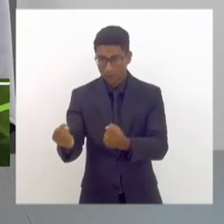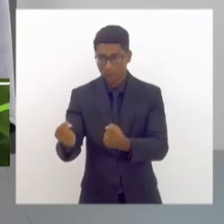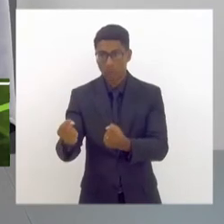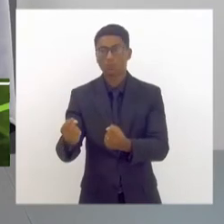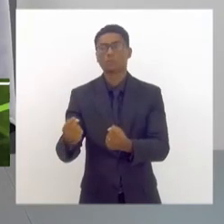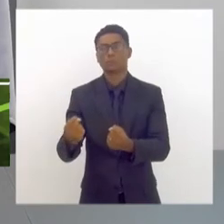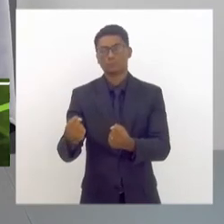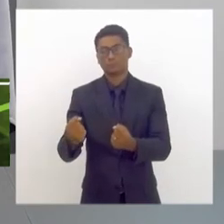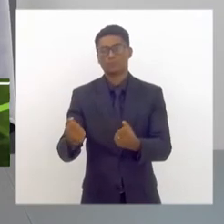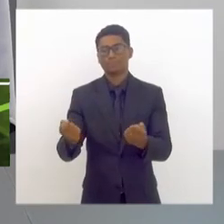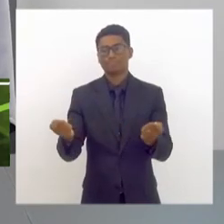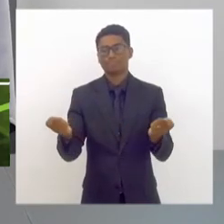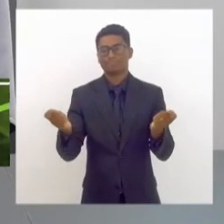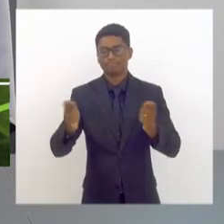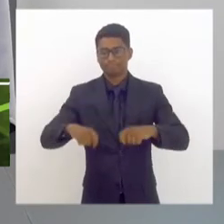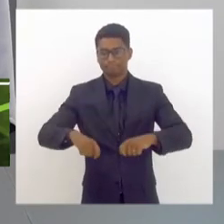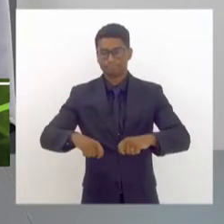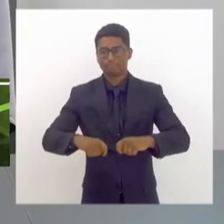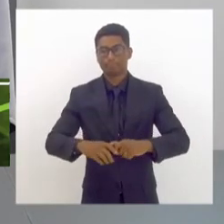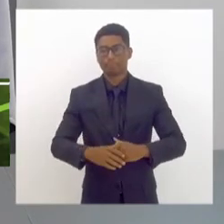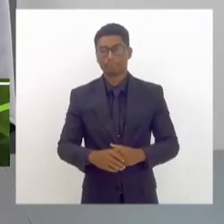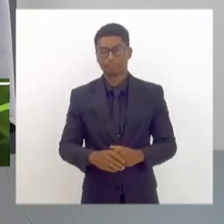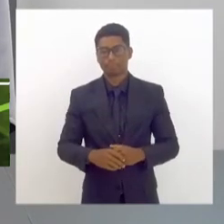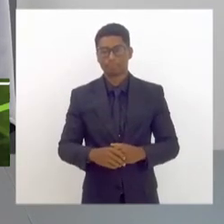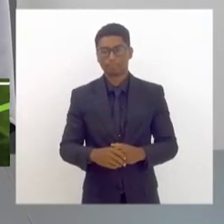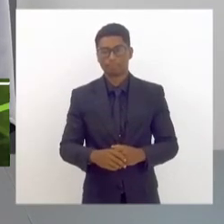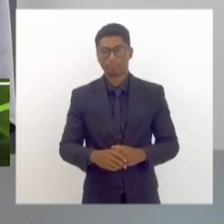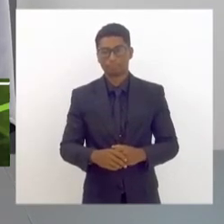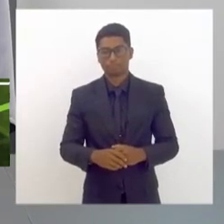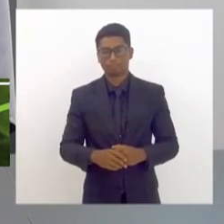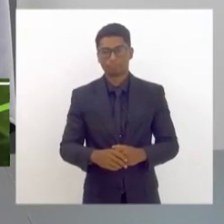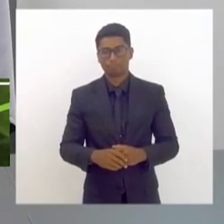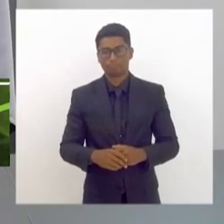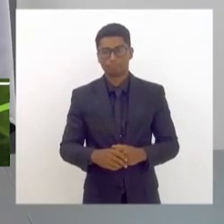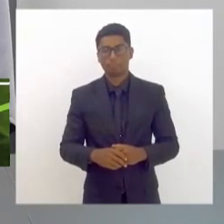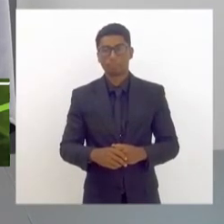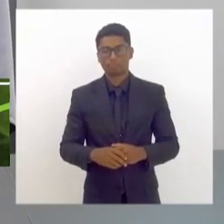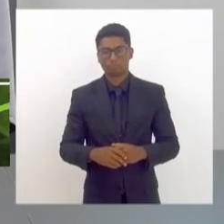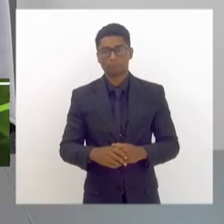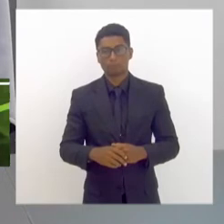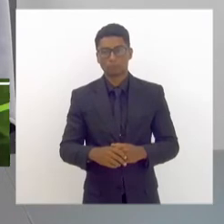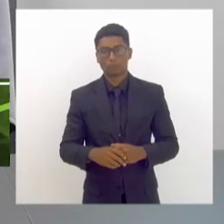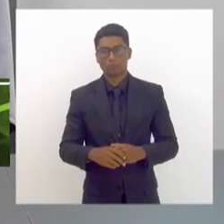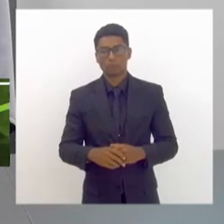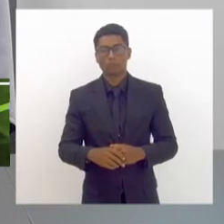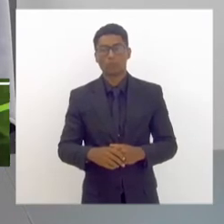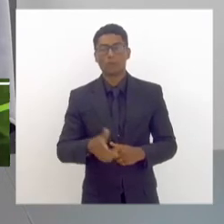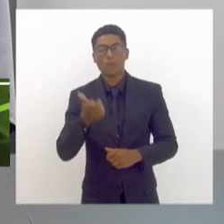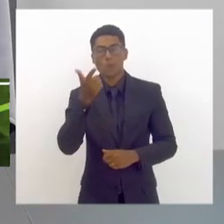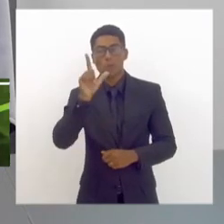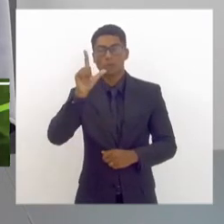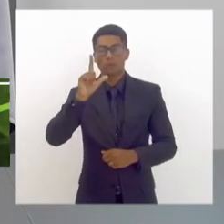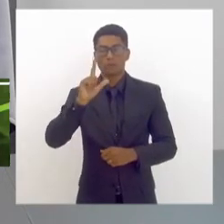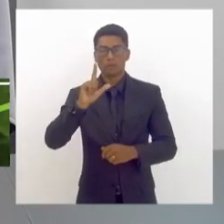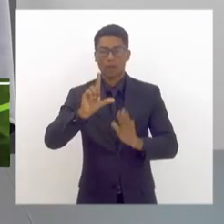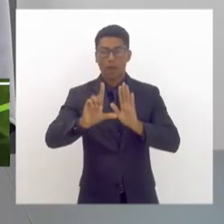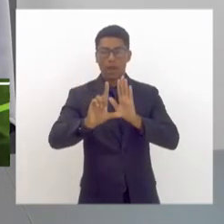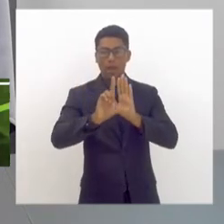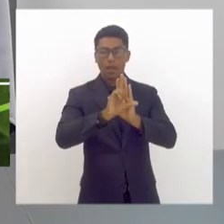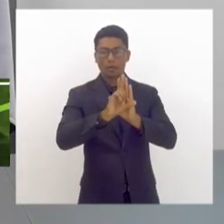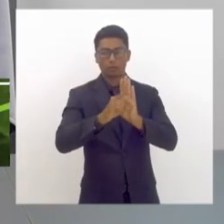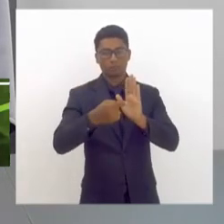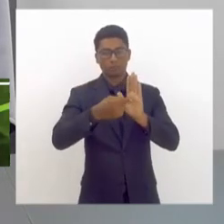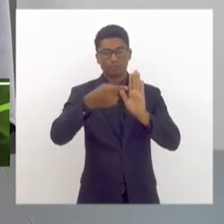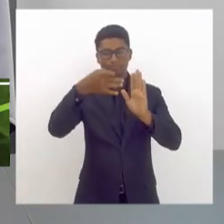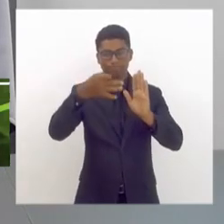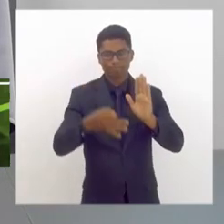sana qualquer questão de eventual vício de origem e a gente consegue ter uma legislação vigente